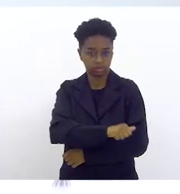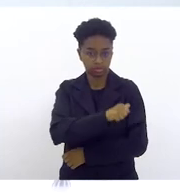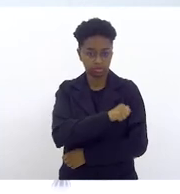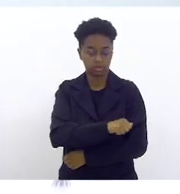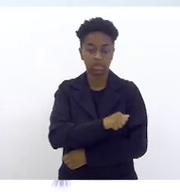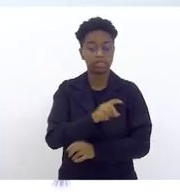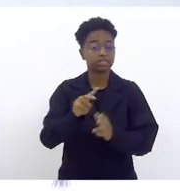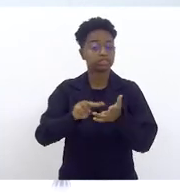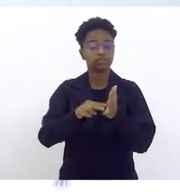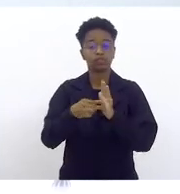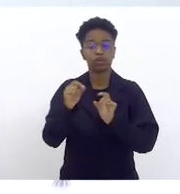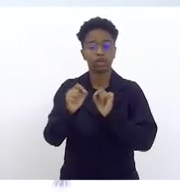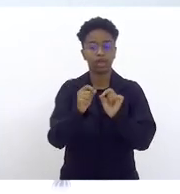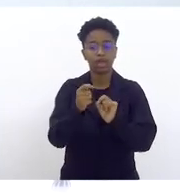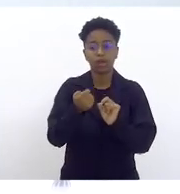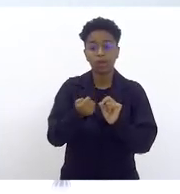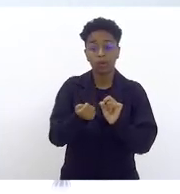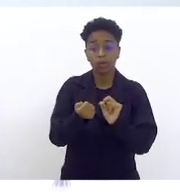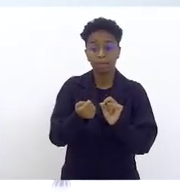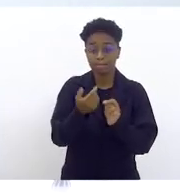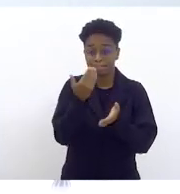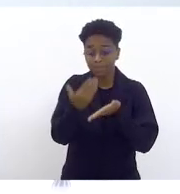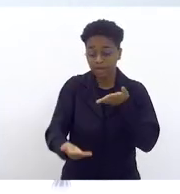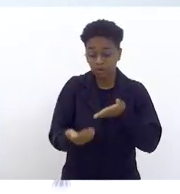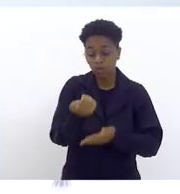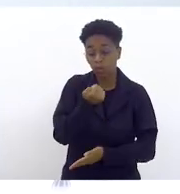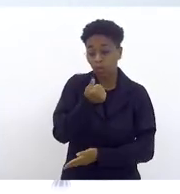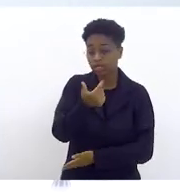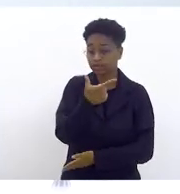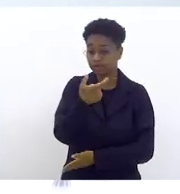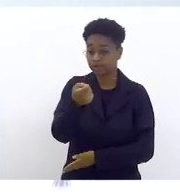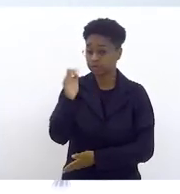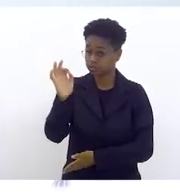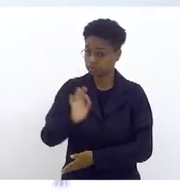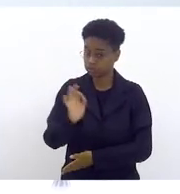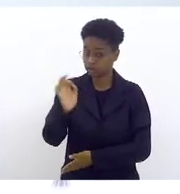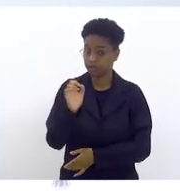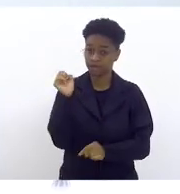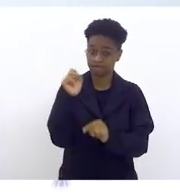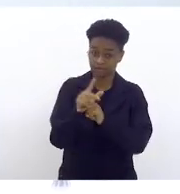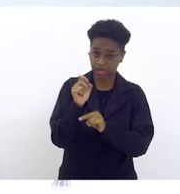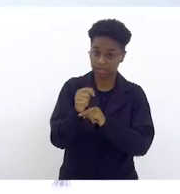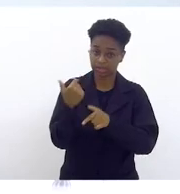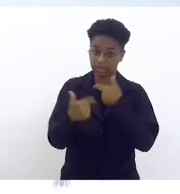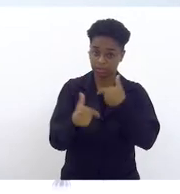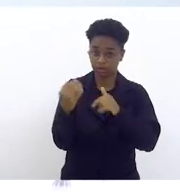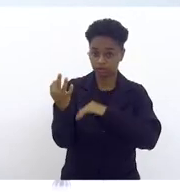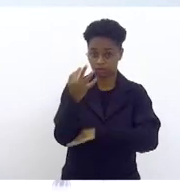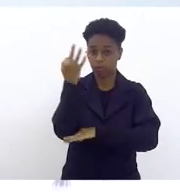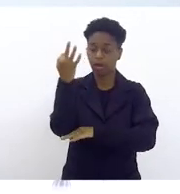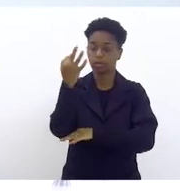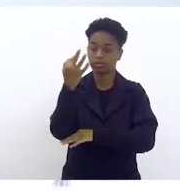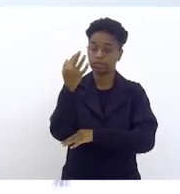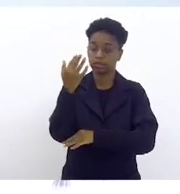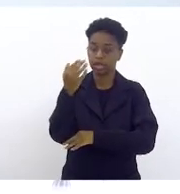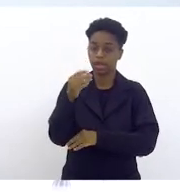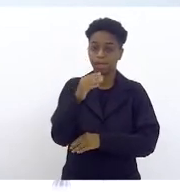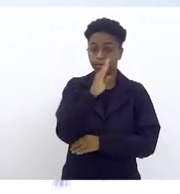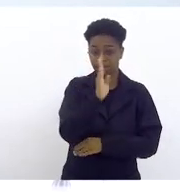reverberou numa perda de quase 20% das vagas de empregos formais acima até 200 nacionais